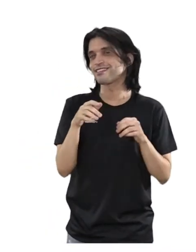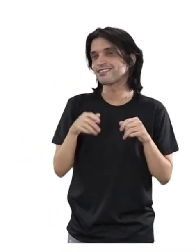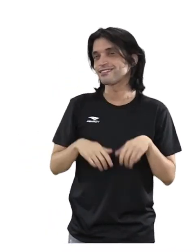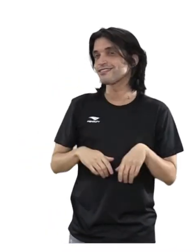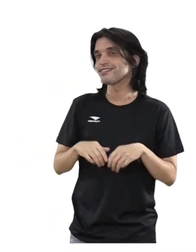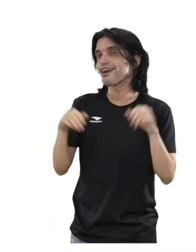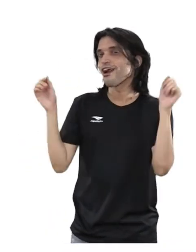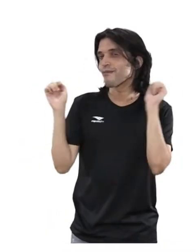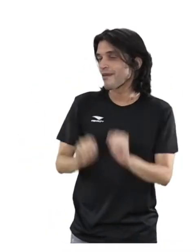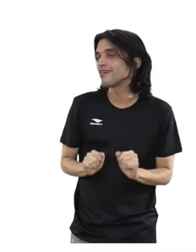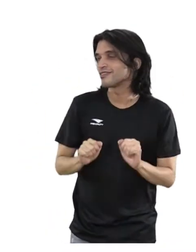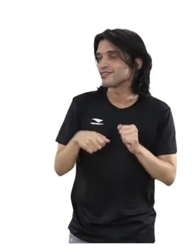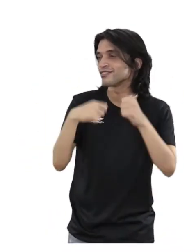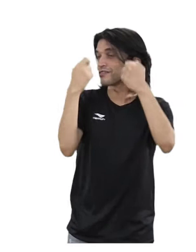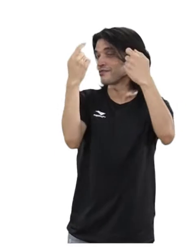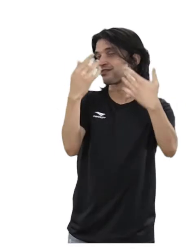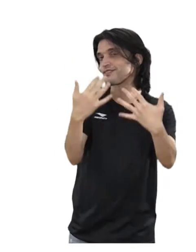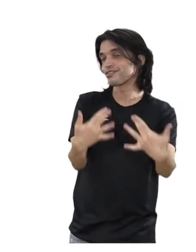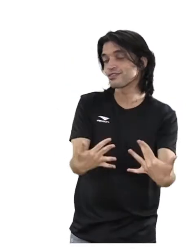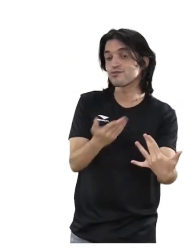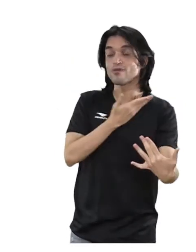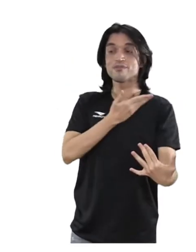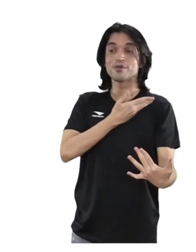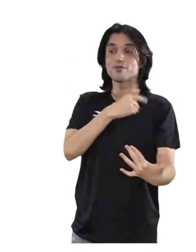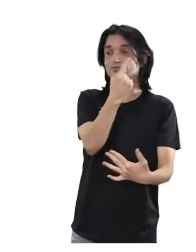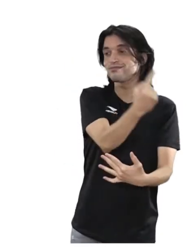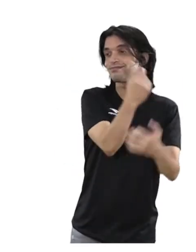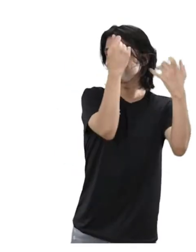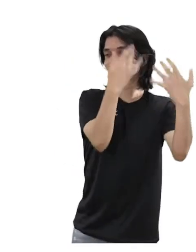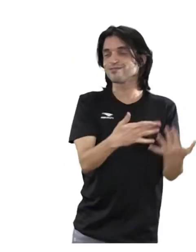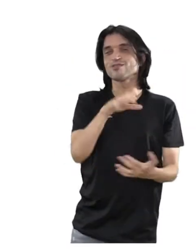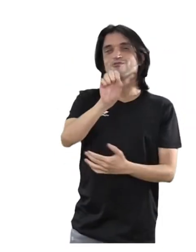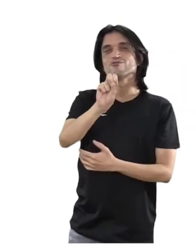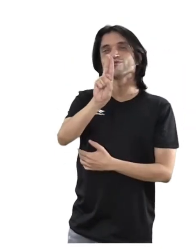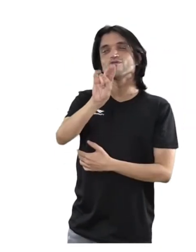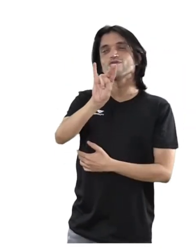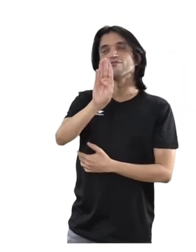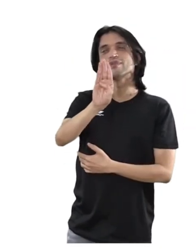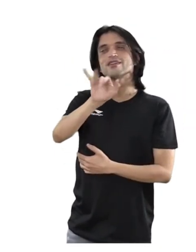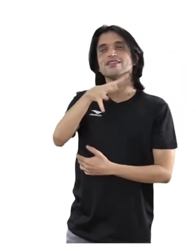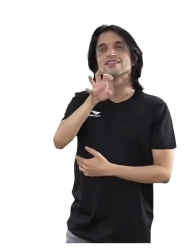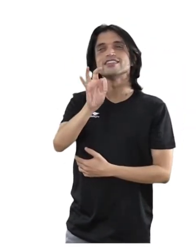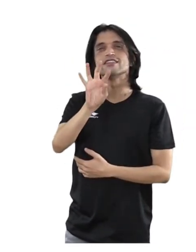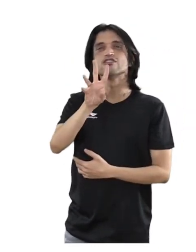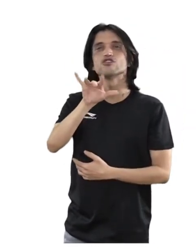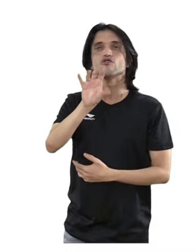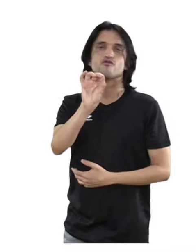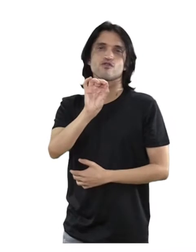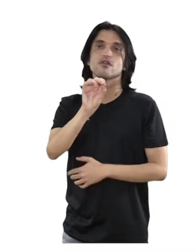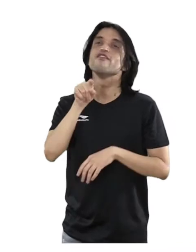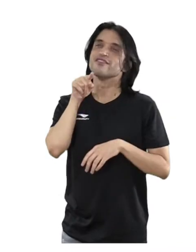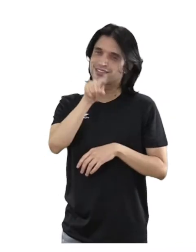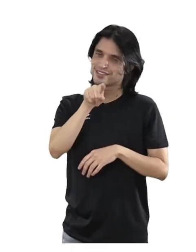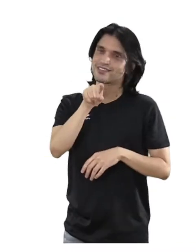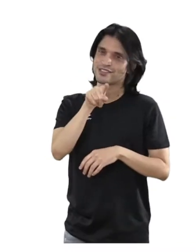amigo de uma forma subjetiva. Vamos lá? Acredito em você, você vai conseguir. E